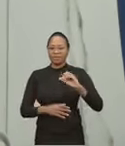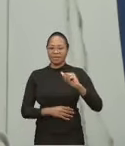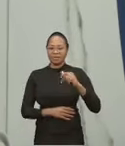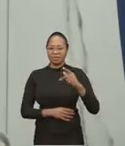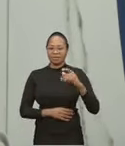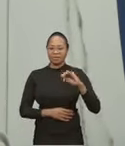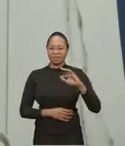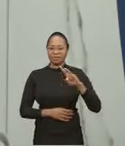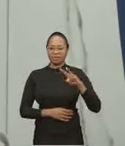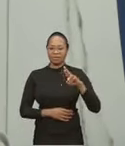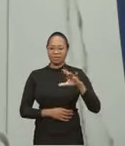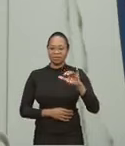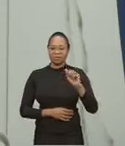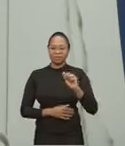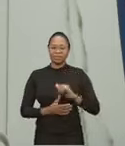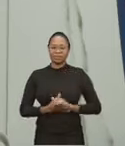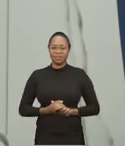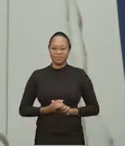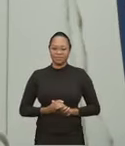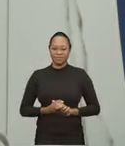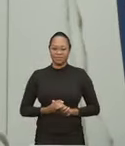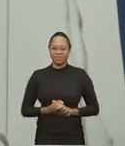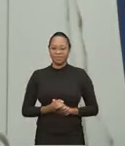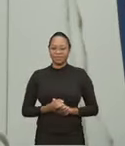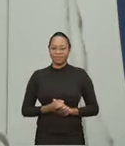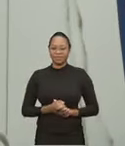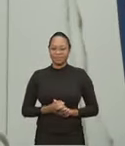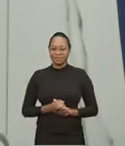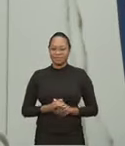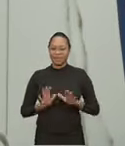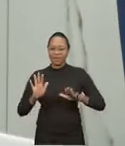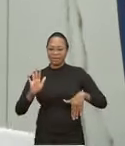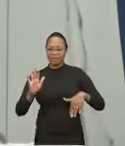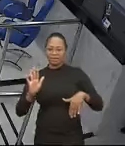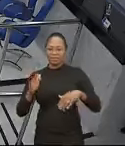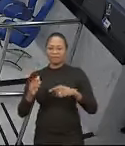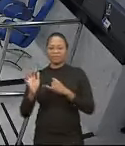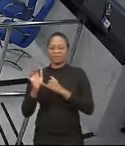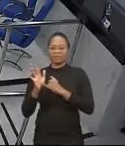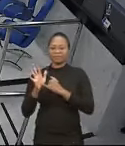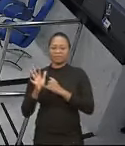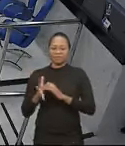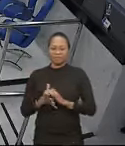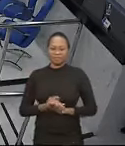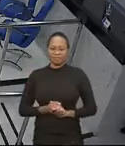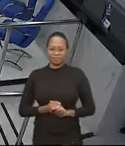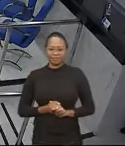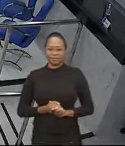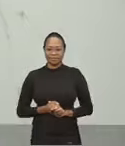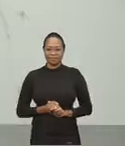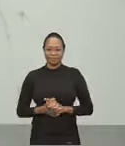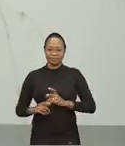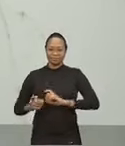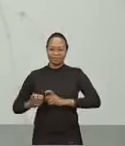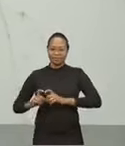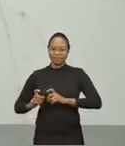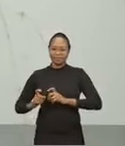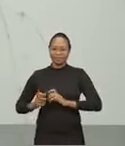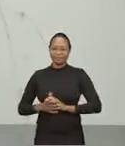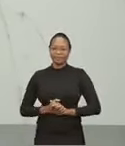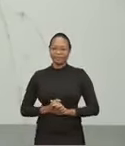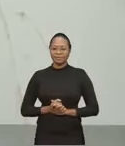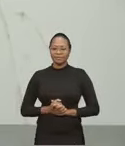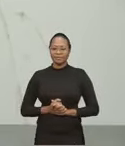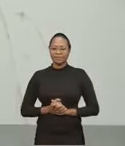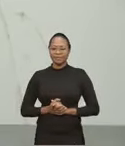17 e 18 da BA-019, em Areias, costa de Camaçari. Matéria em discussão de número